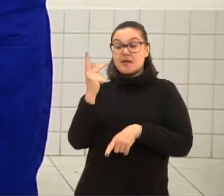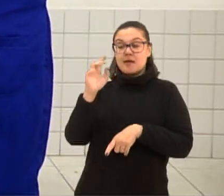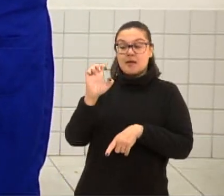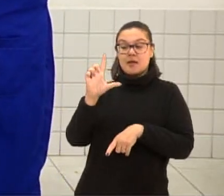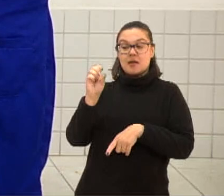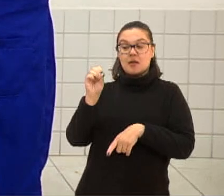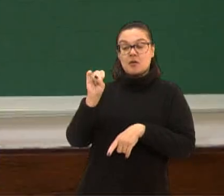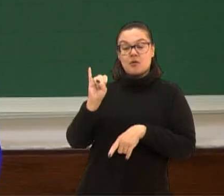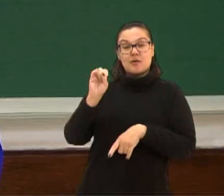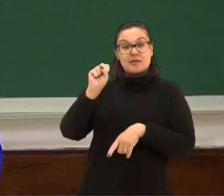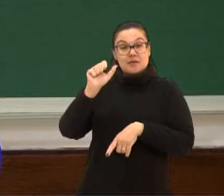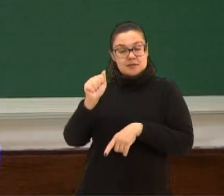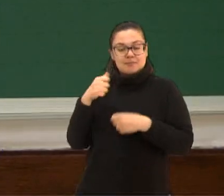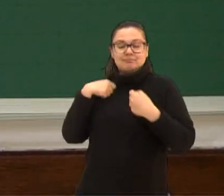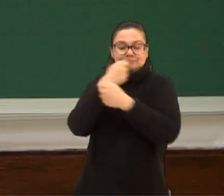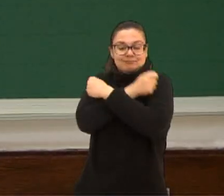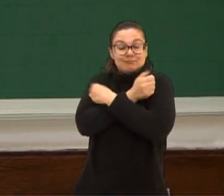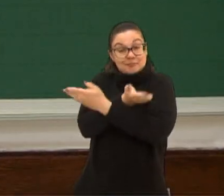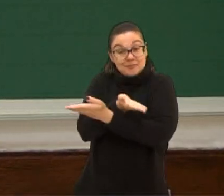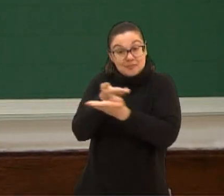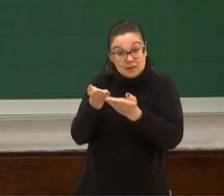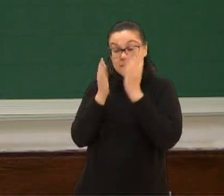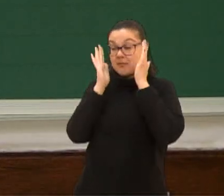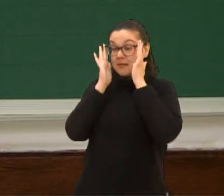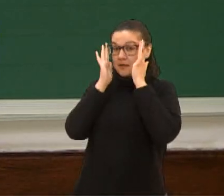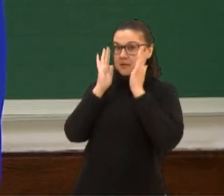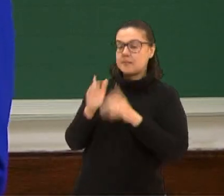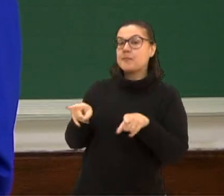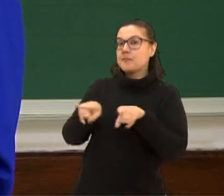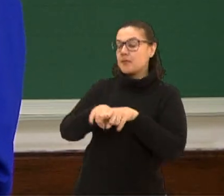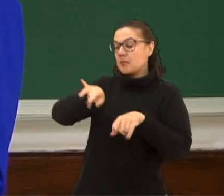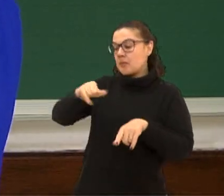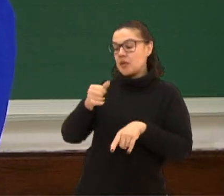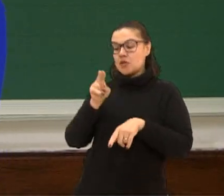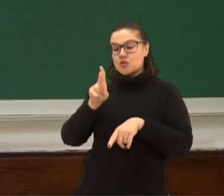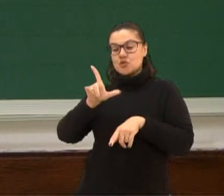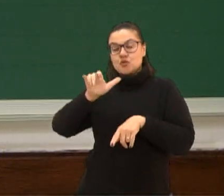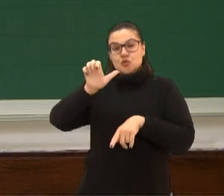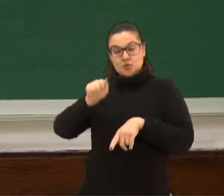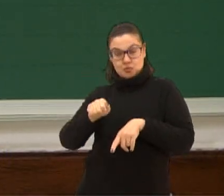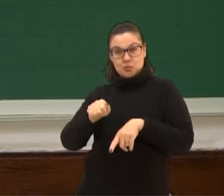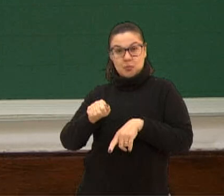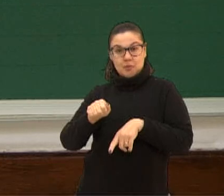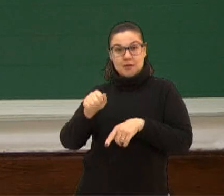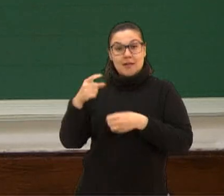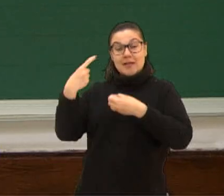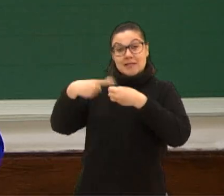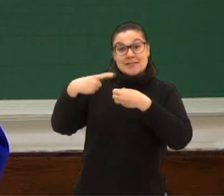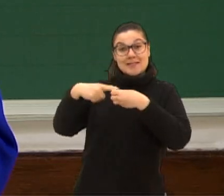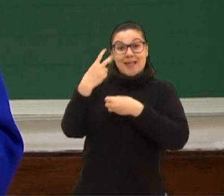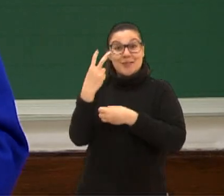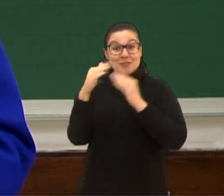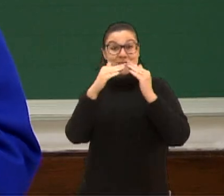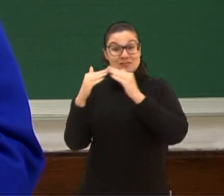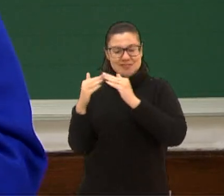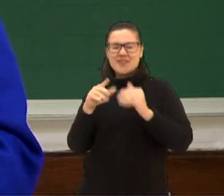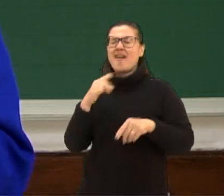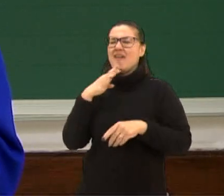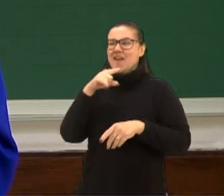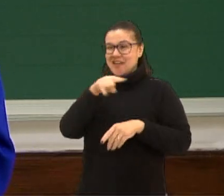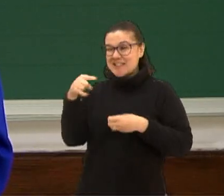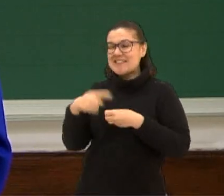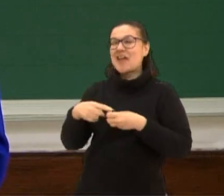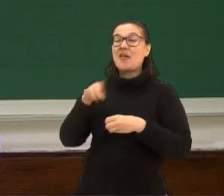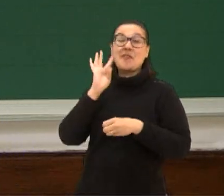né? Mandando aqui um abraço pra gente. Tem a Júlia Gabriela, da cidade Dois Vizinhos. Eu conheço, já estive aí em Dois Vizinhos,